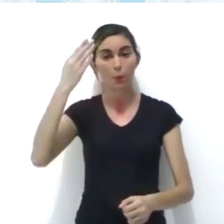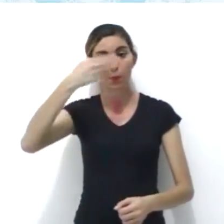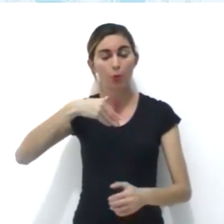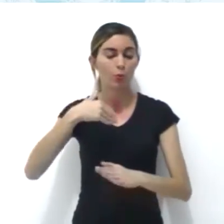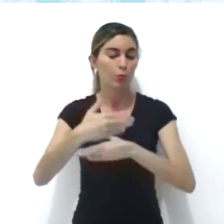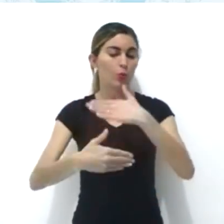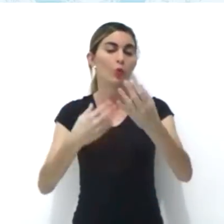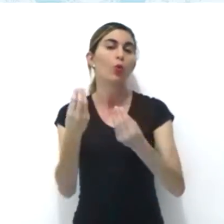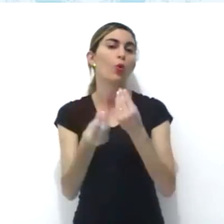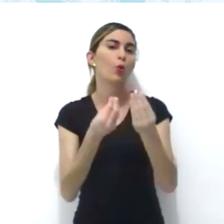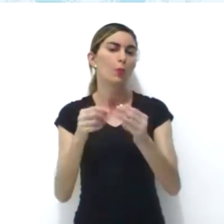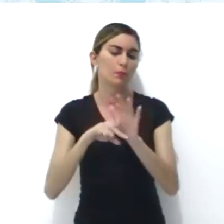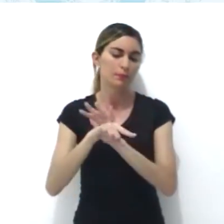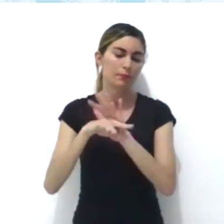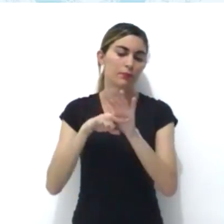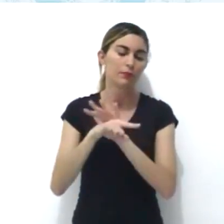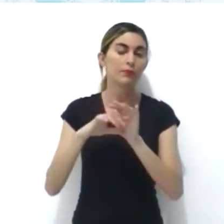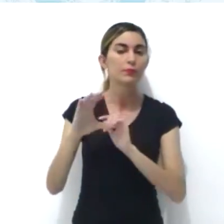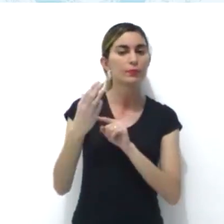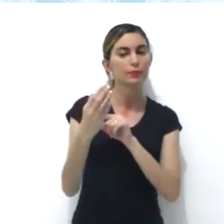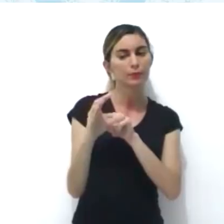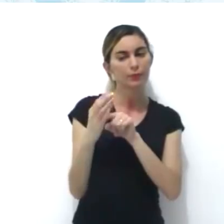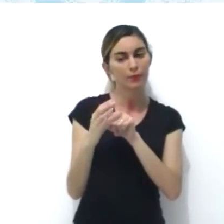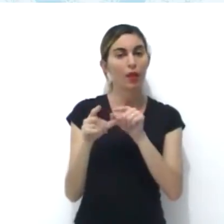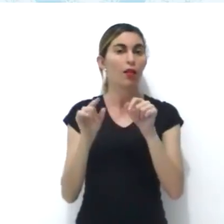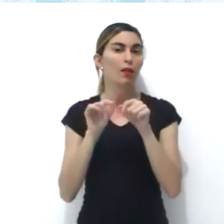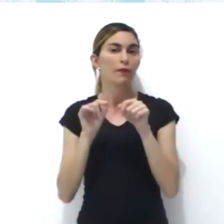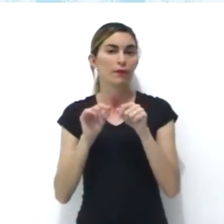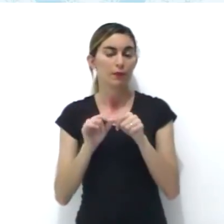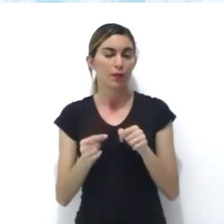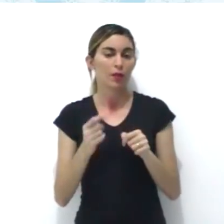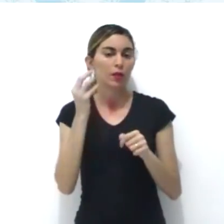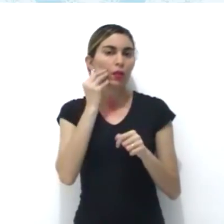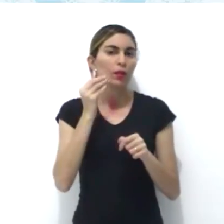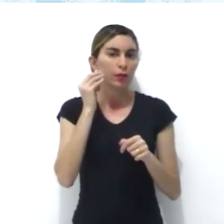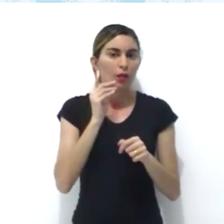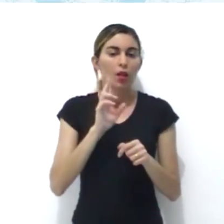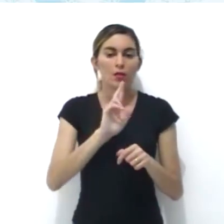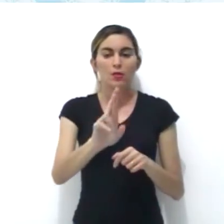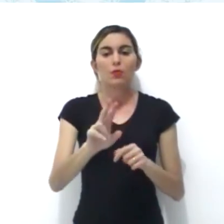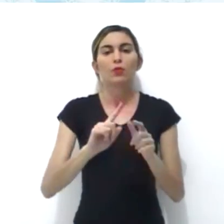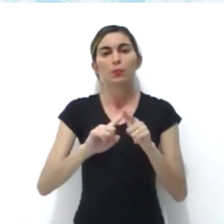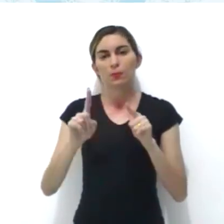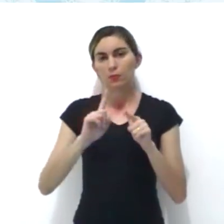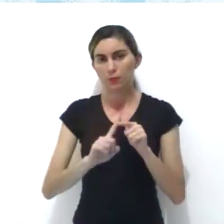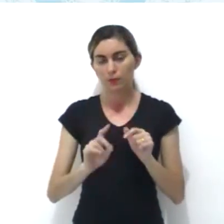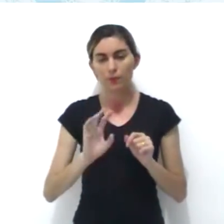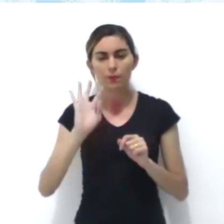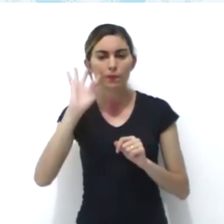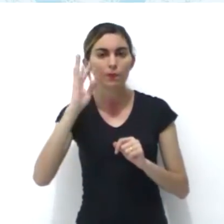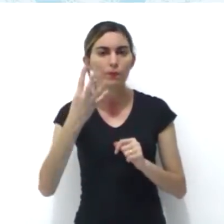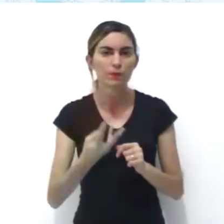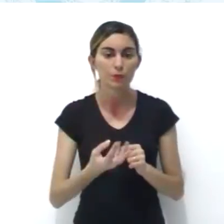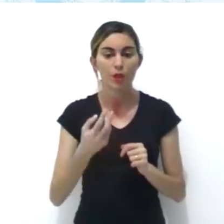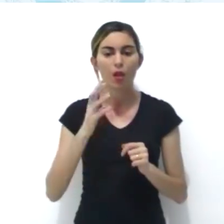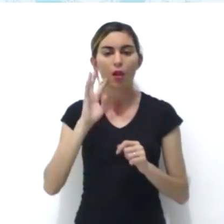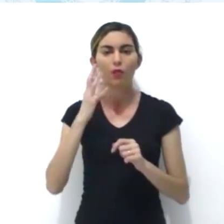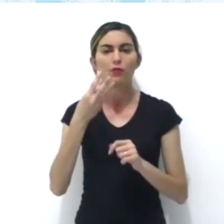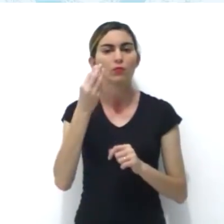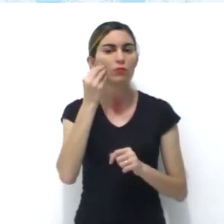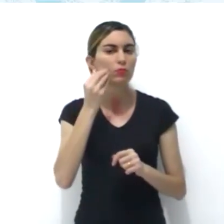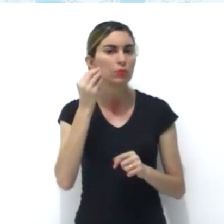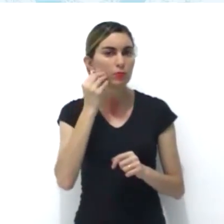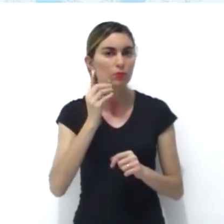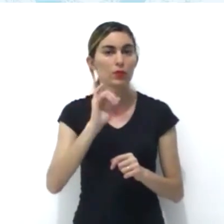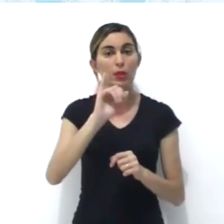questão de procedimento. Então, a pesquisa científica, ela vai tentar responder um problema baseado